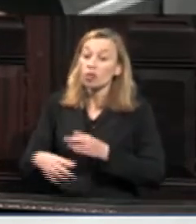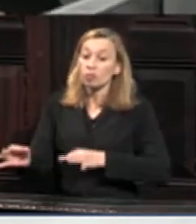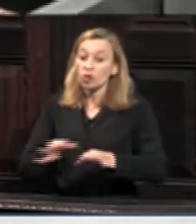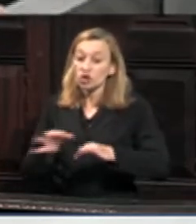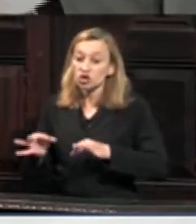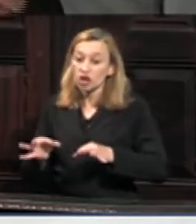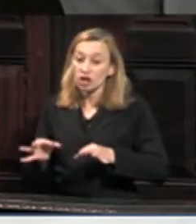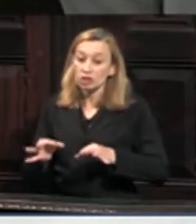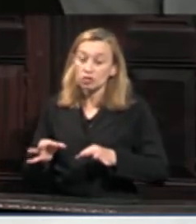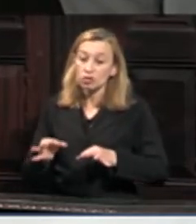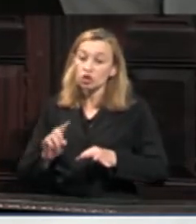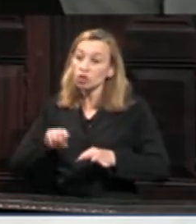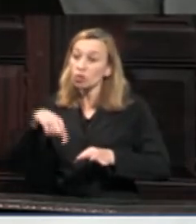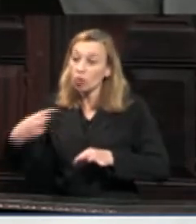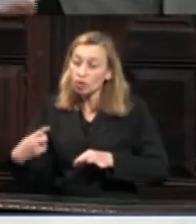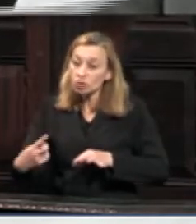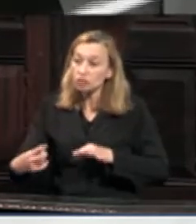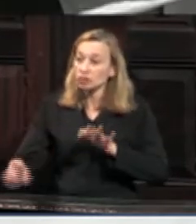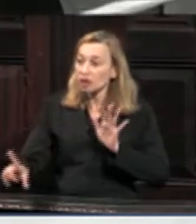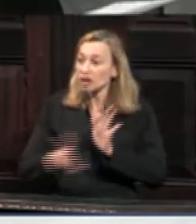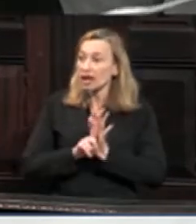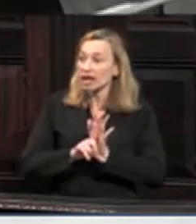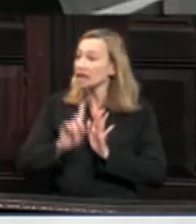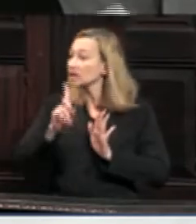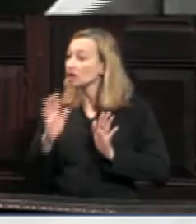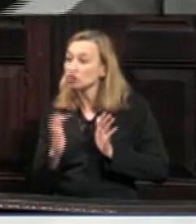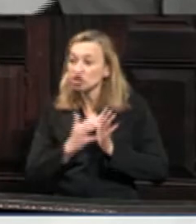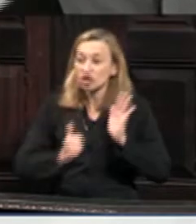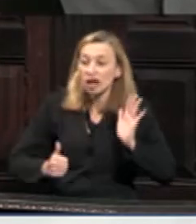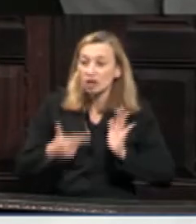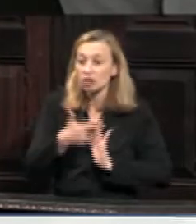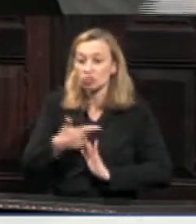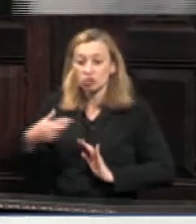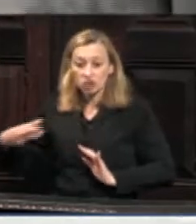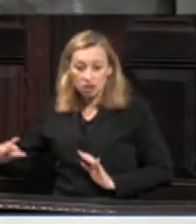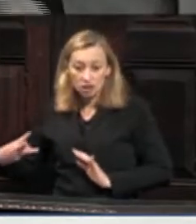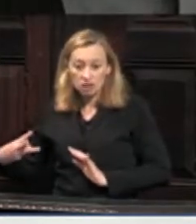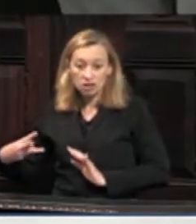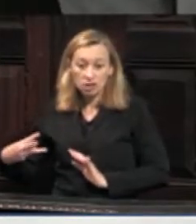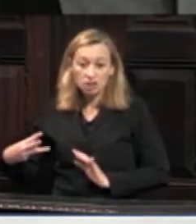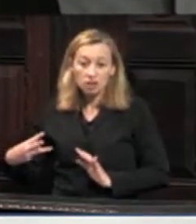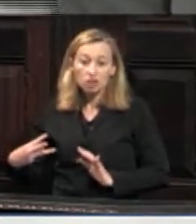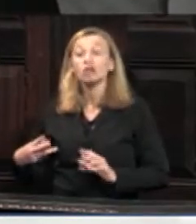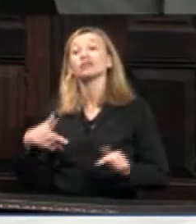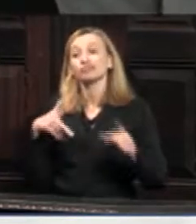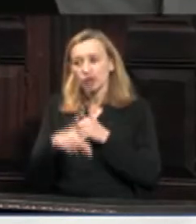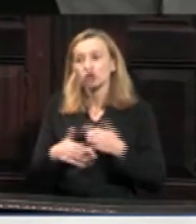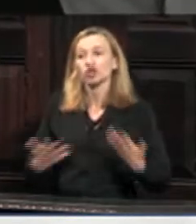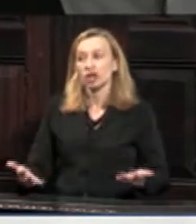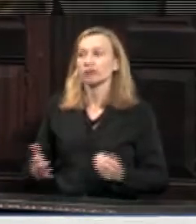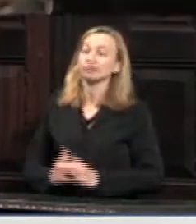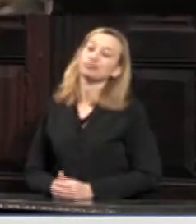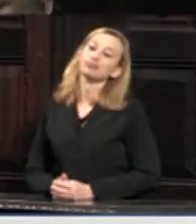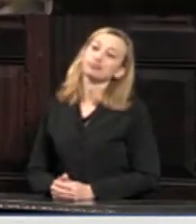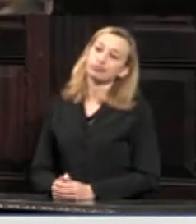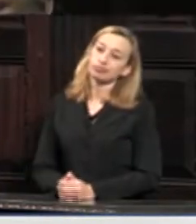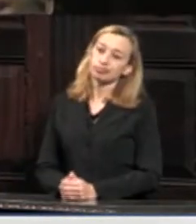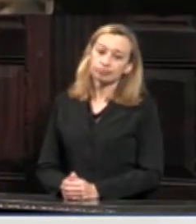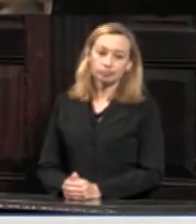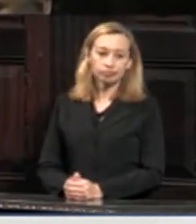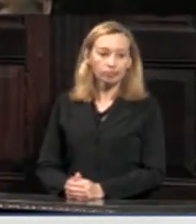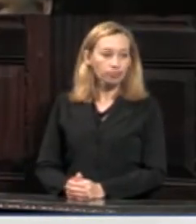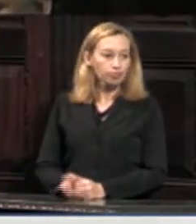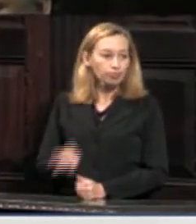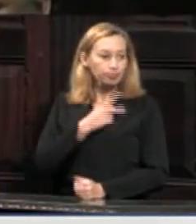virou lei e não foi retirado o de 2013. Então, ele encontra-se prejudicado. A